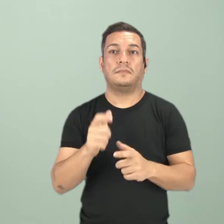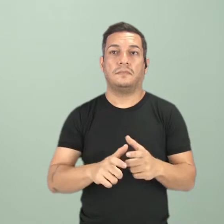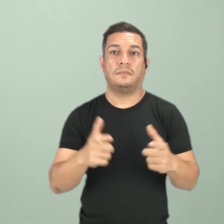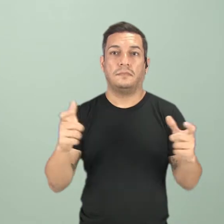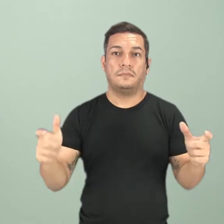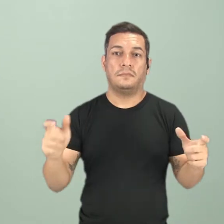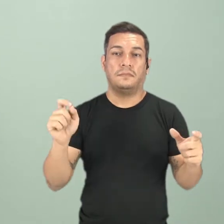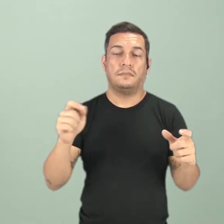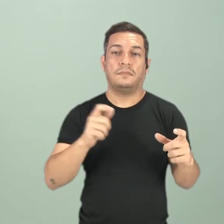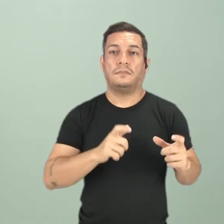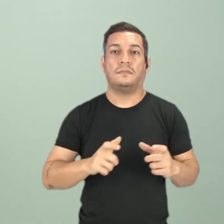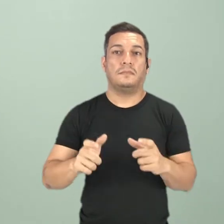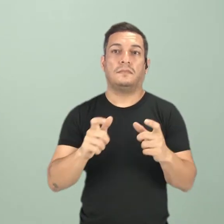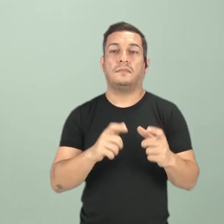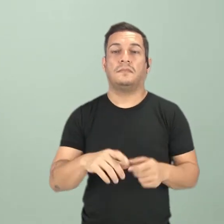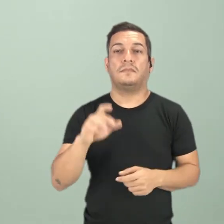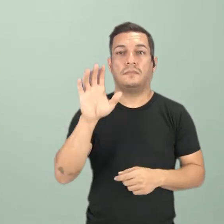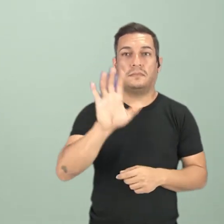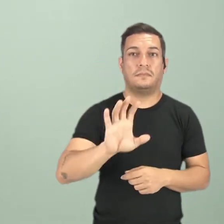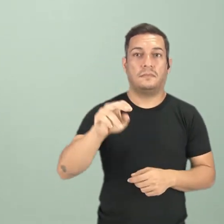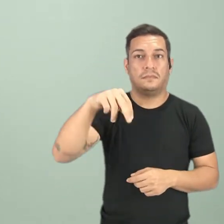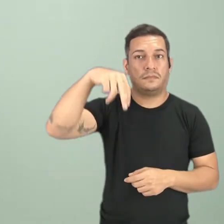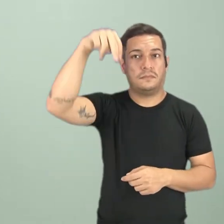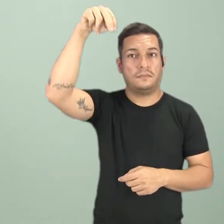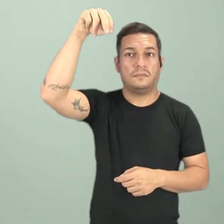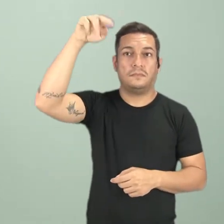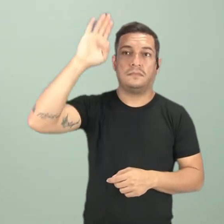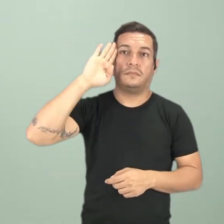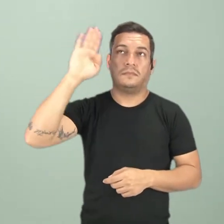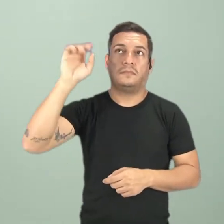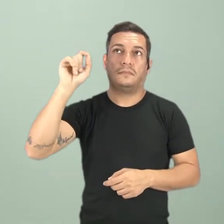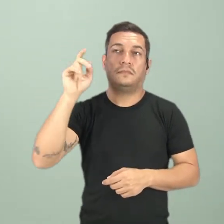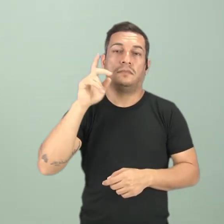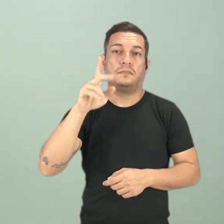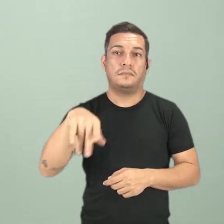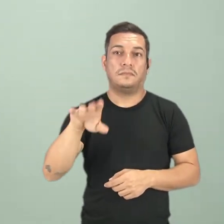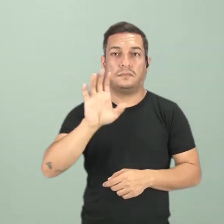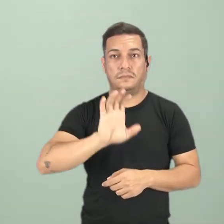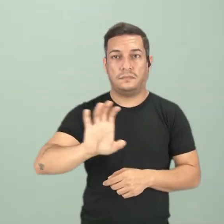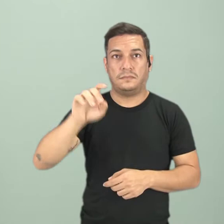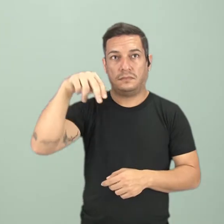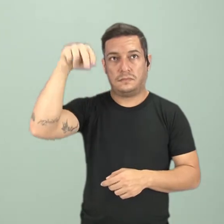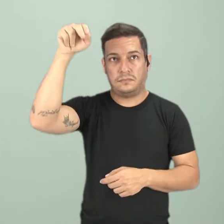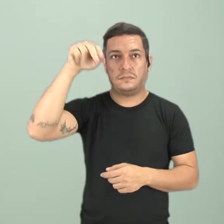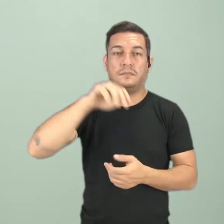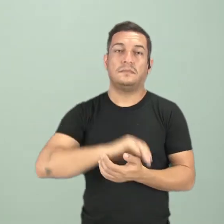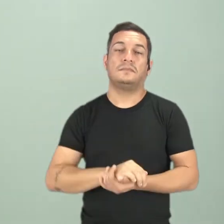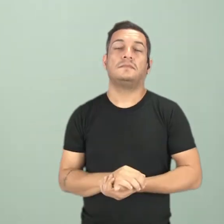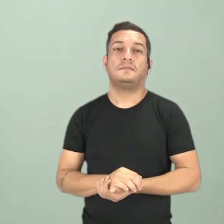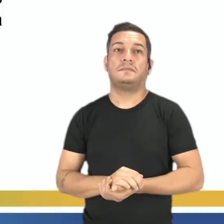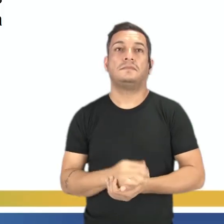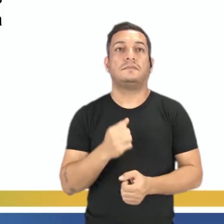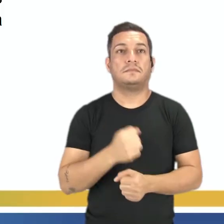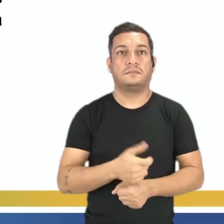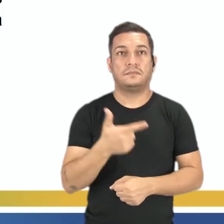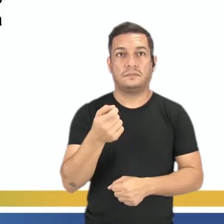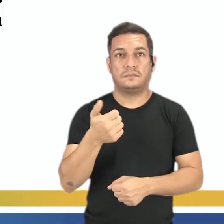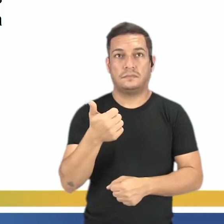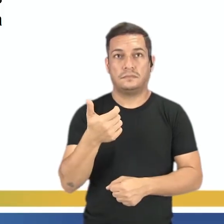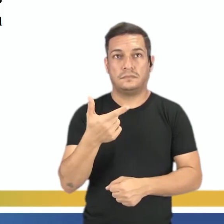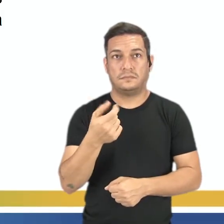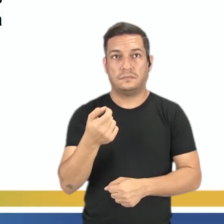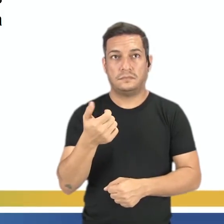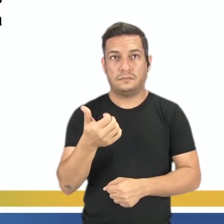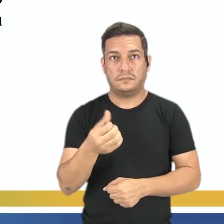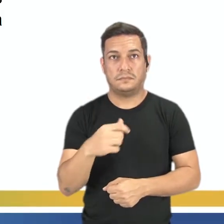maioria deles estão localizados na região norte, né, principalmente nos estados da região norte. Então, em 2016, a